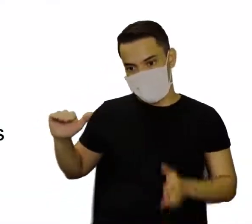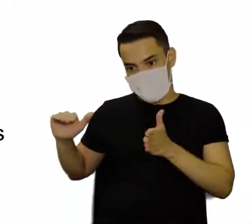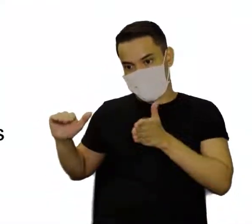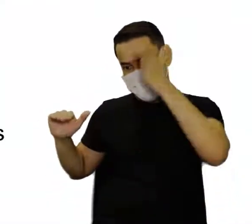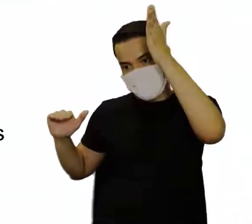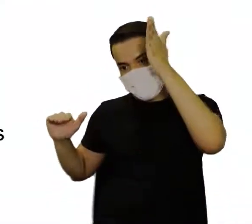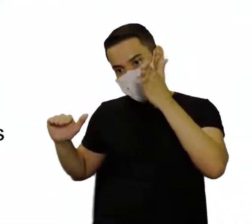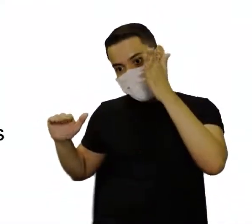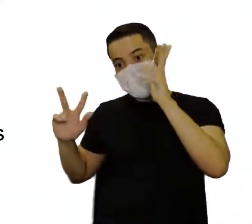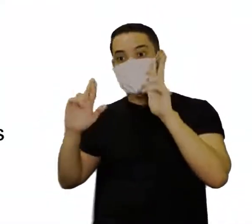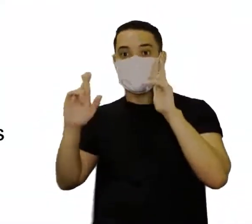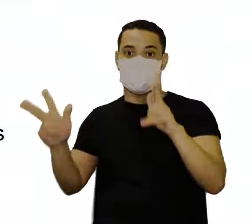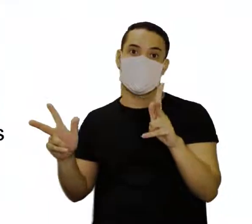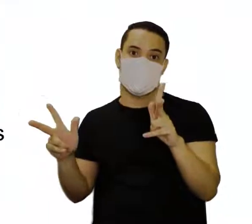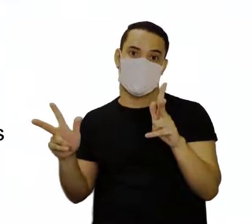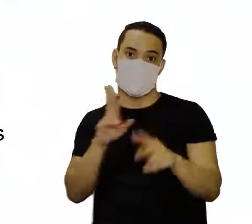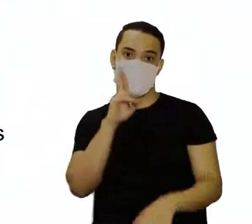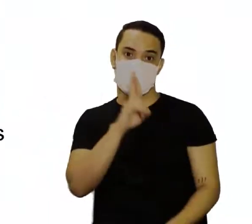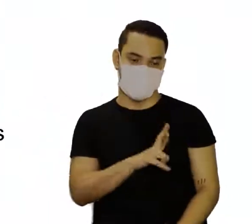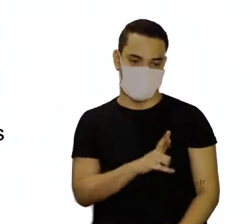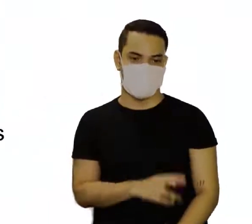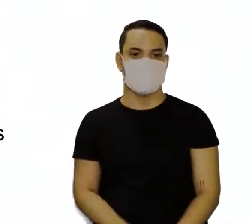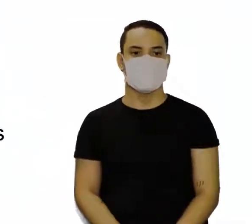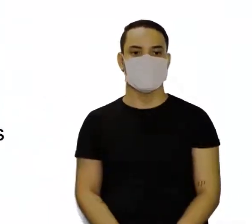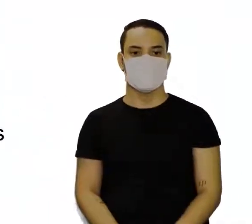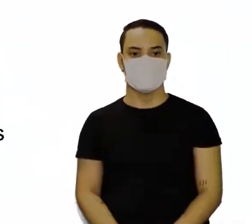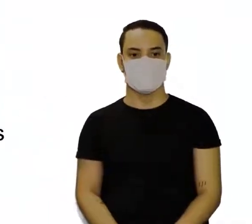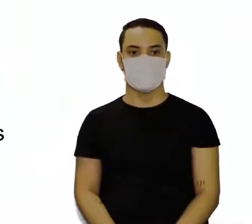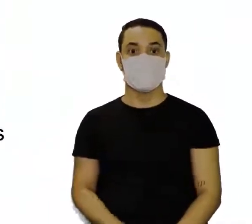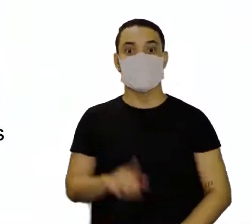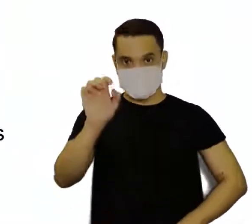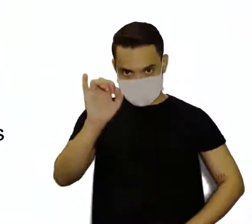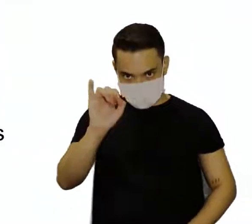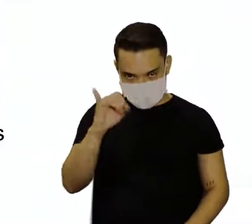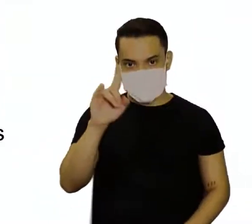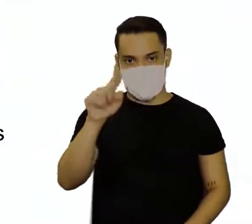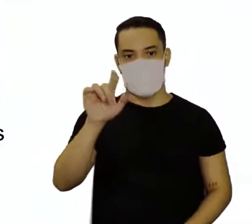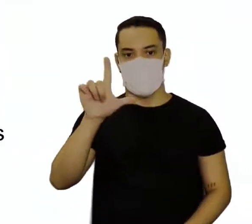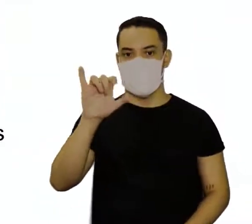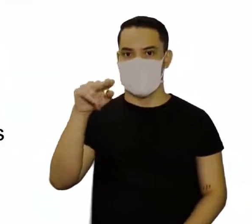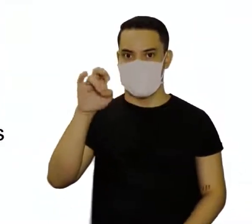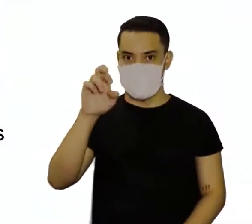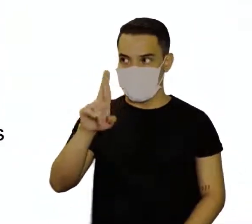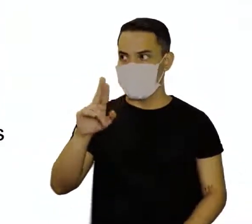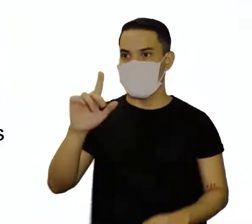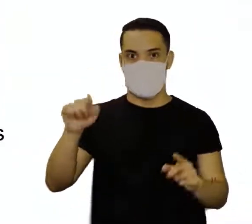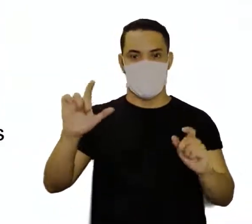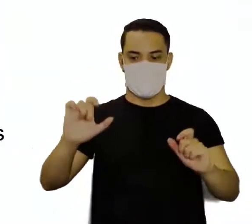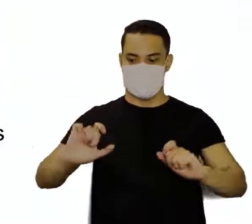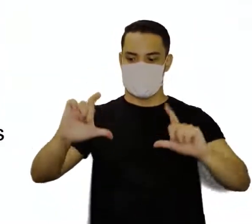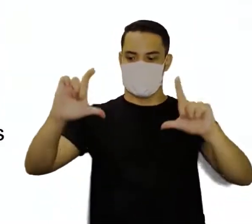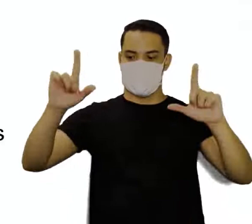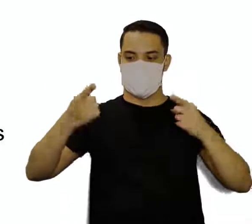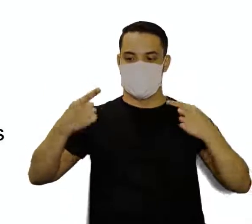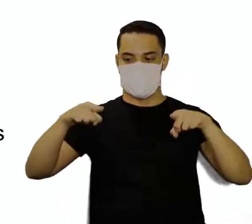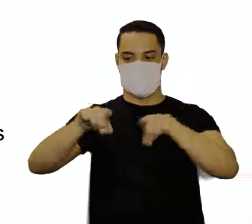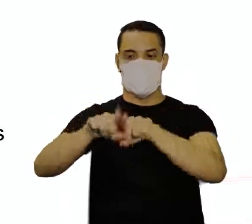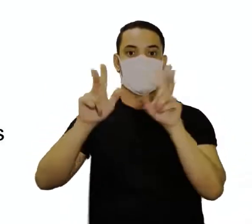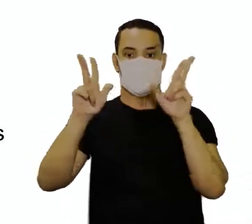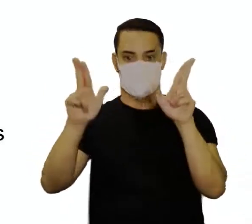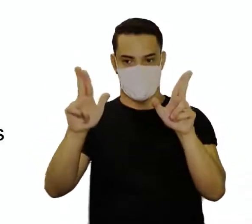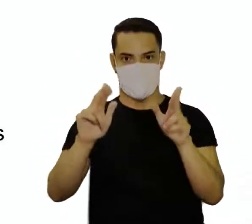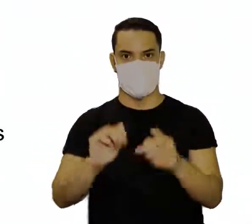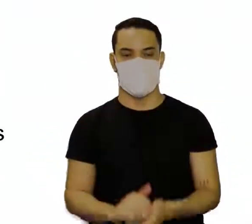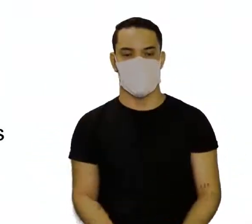dá o mesmo valor para a resistência. Então, se eu dobrar a tensão, não vai ser proporcional, a corrente não vai ter um